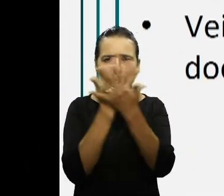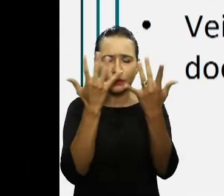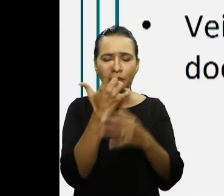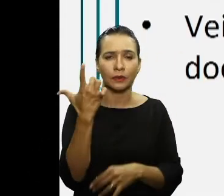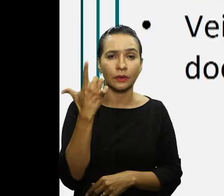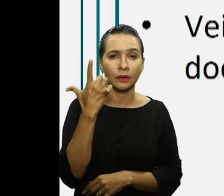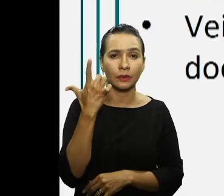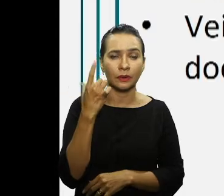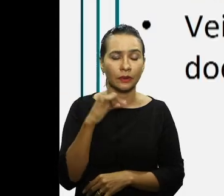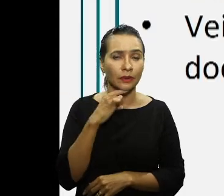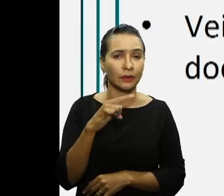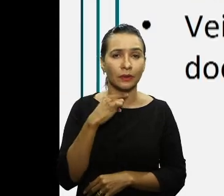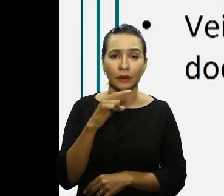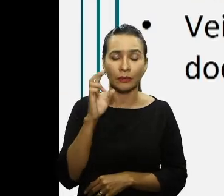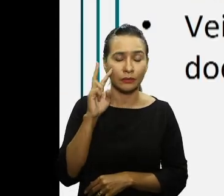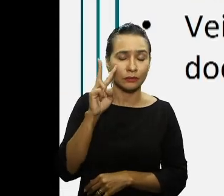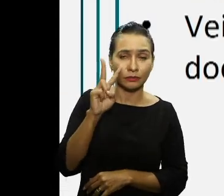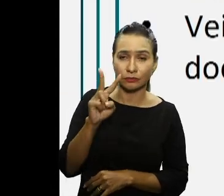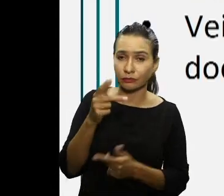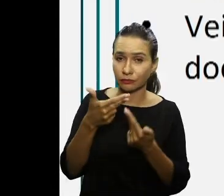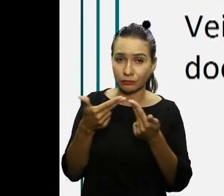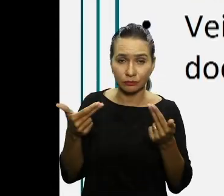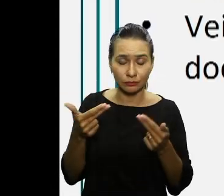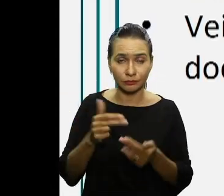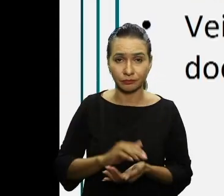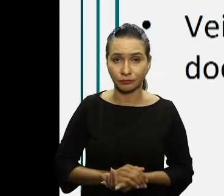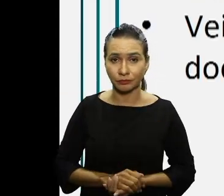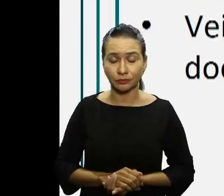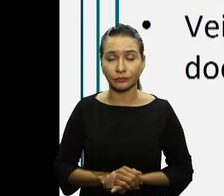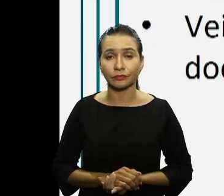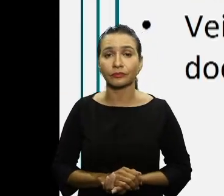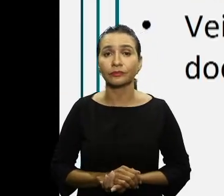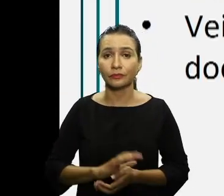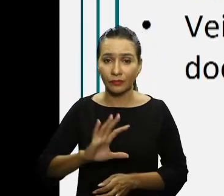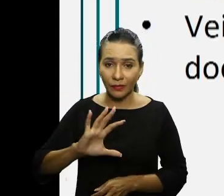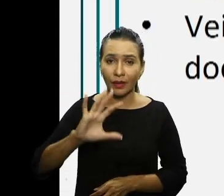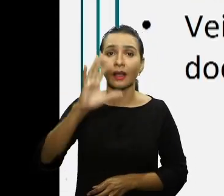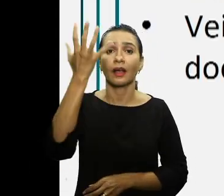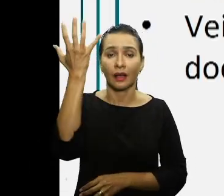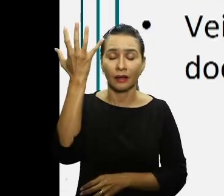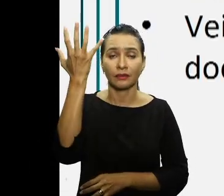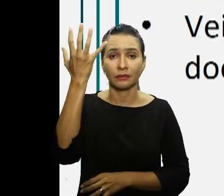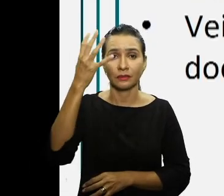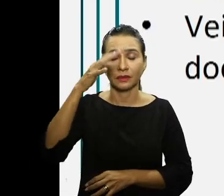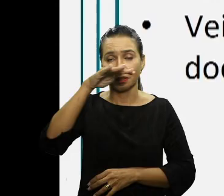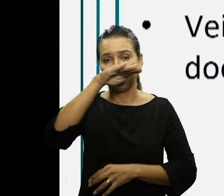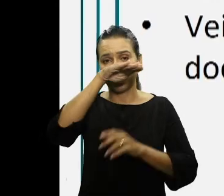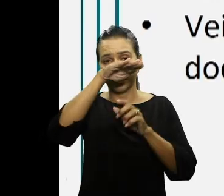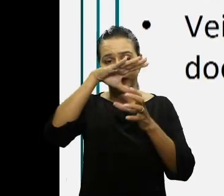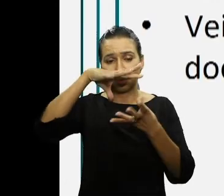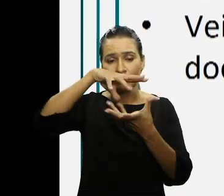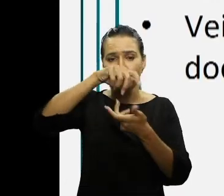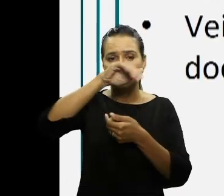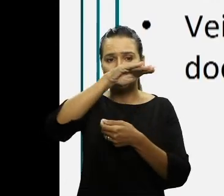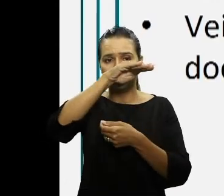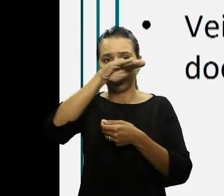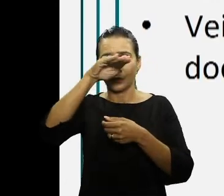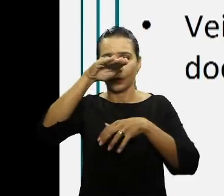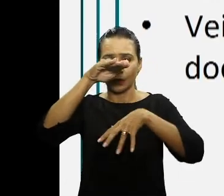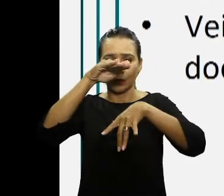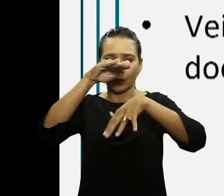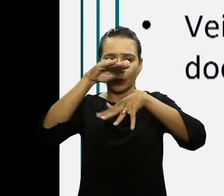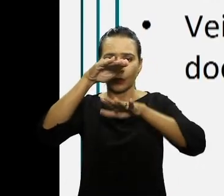na atmosfera, ela vai ter várias consequências. E dentre as consequências que a gente